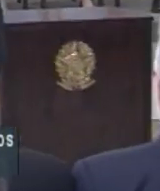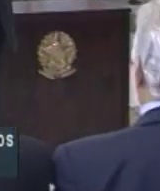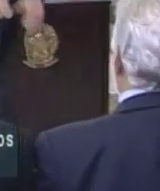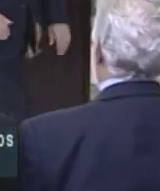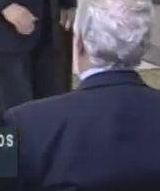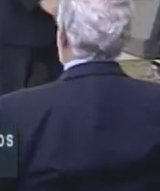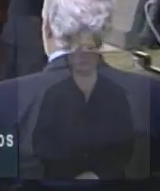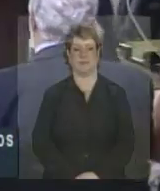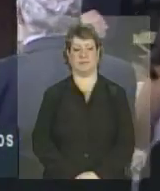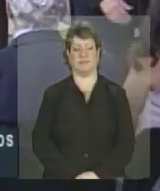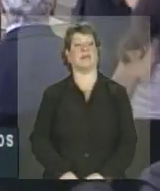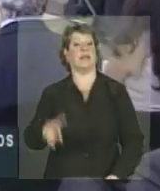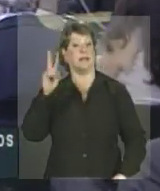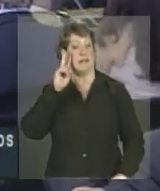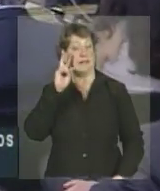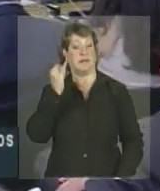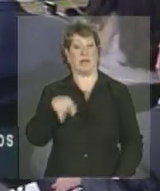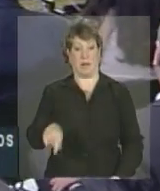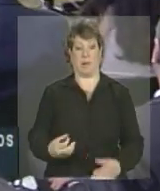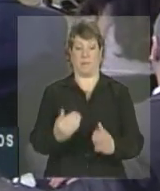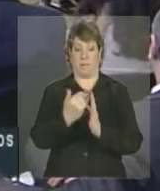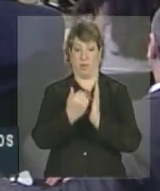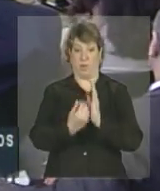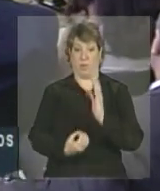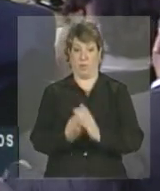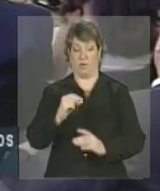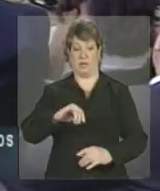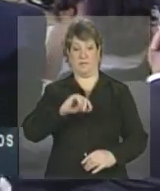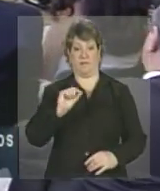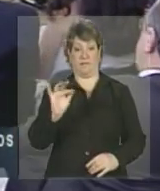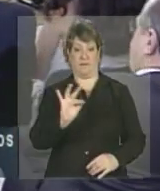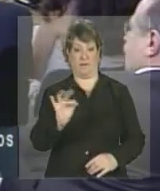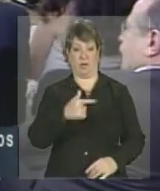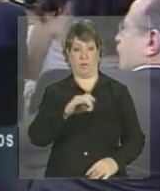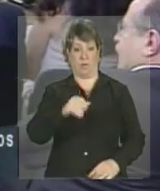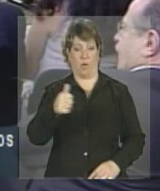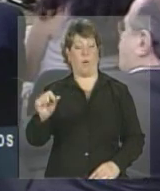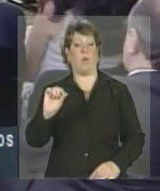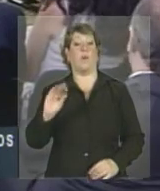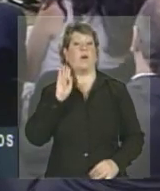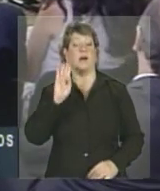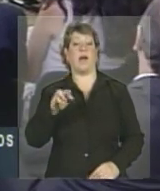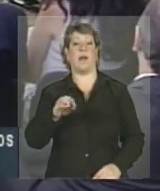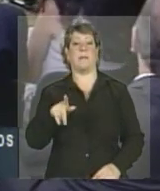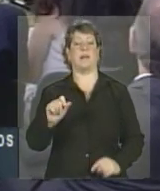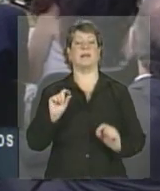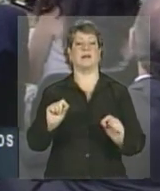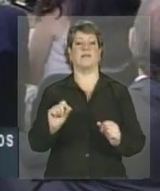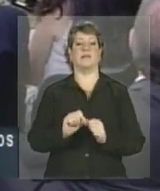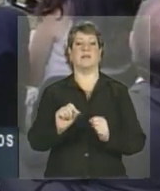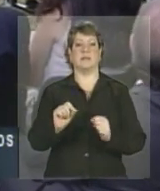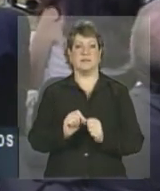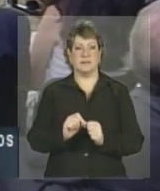Lembrando que o programa foi lançado em fevereiro de 2011 com o objetivo de requalificar